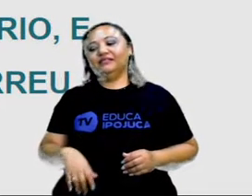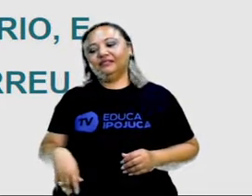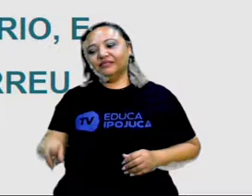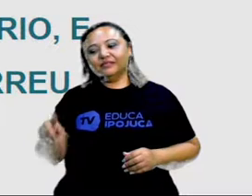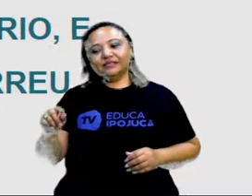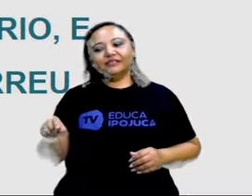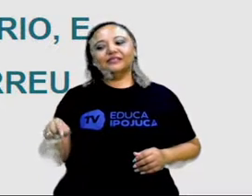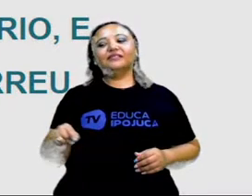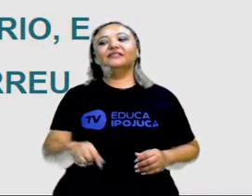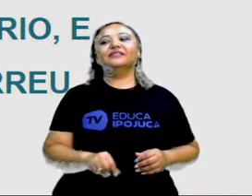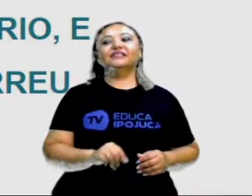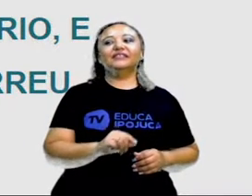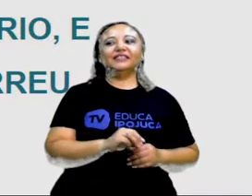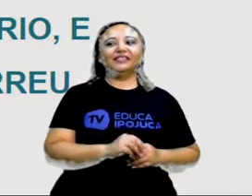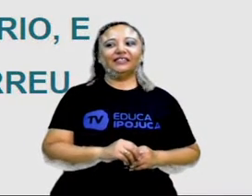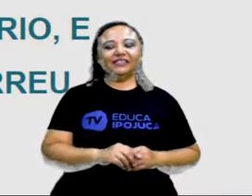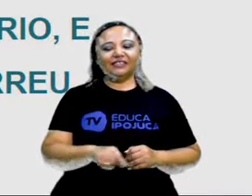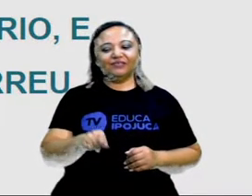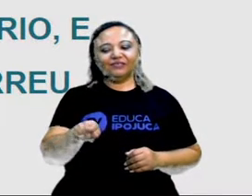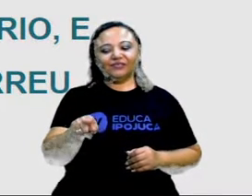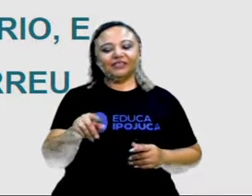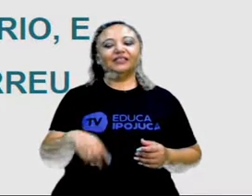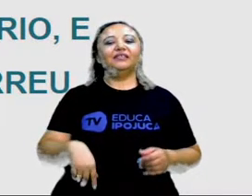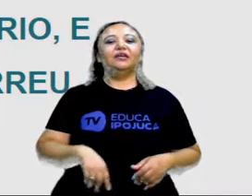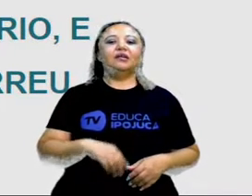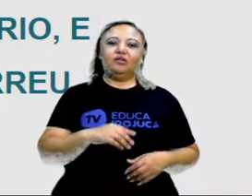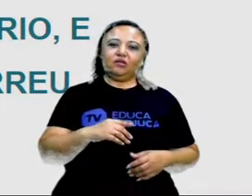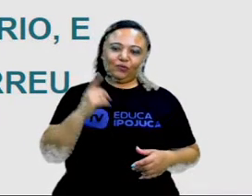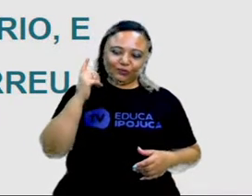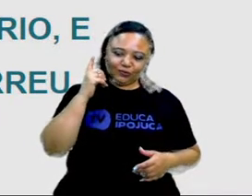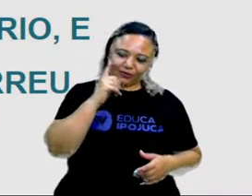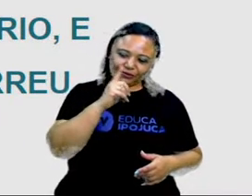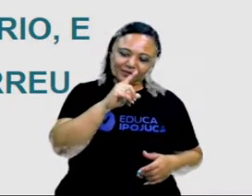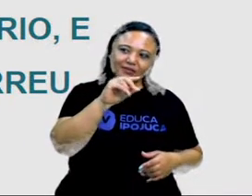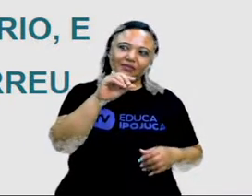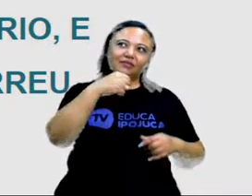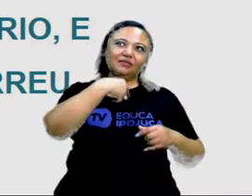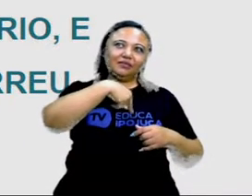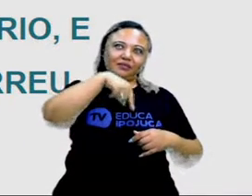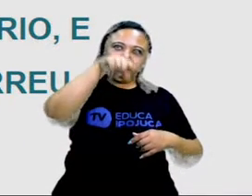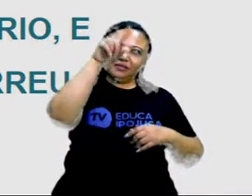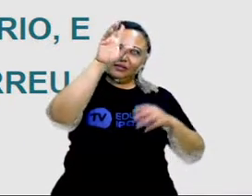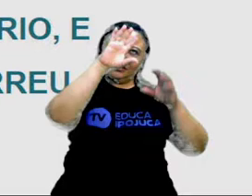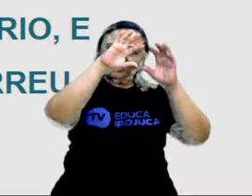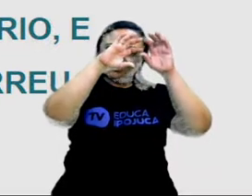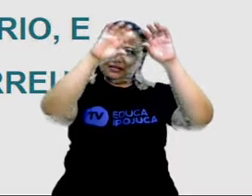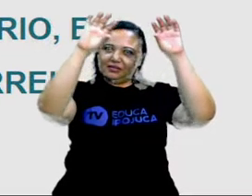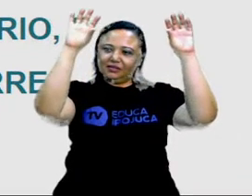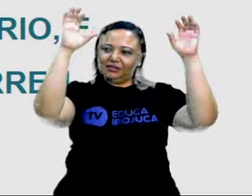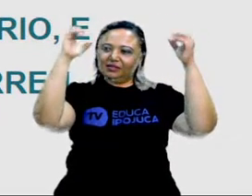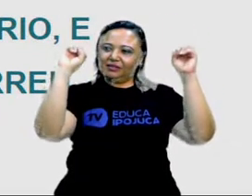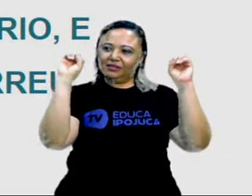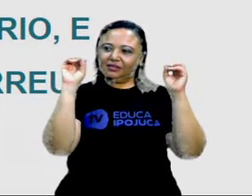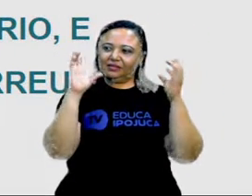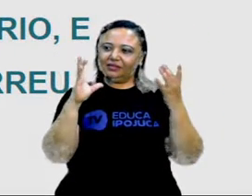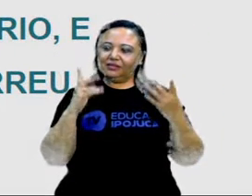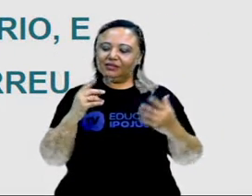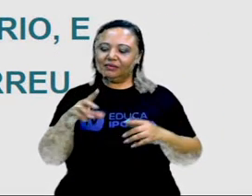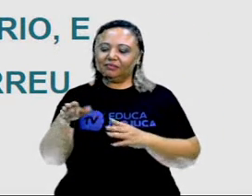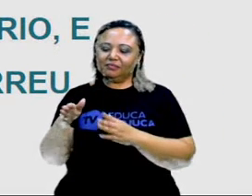folgado! Foi assim que você foi à festa no céu? Sem pedir,